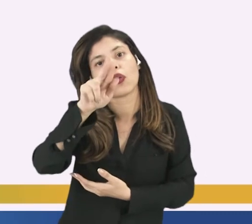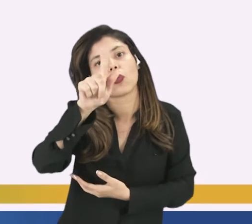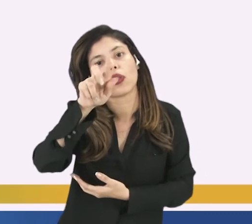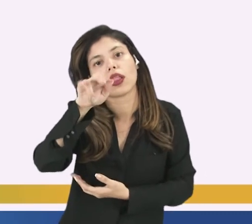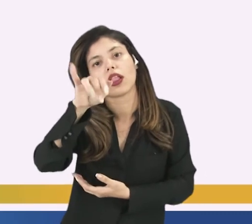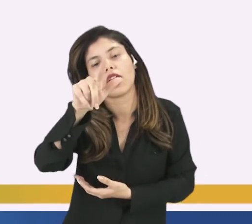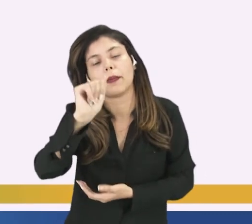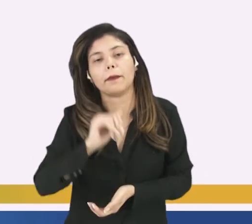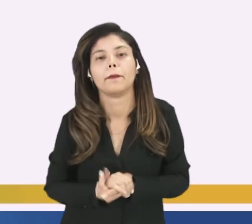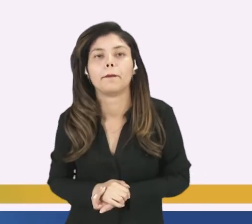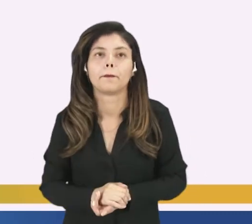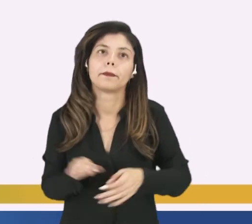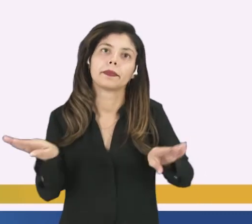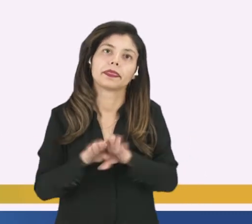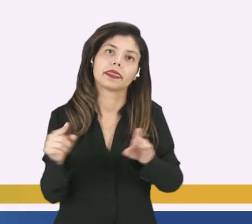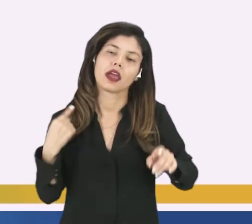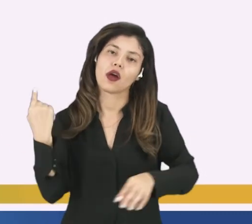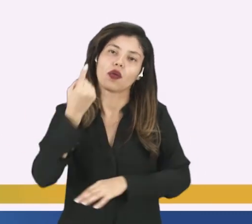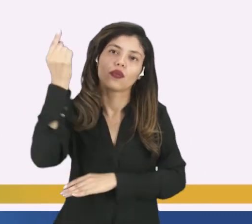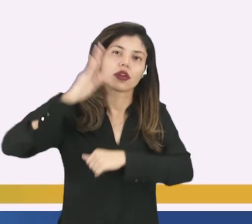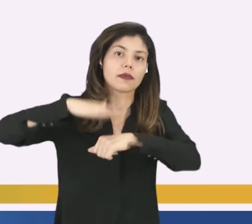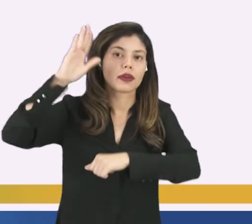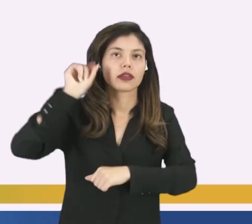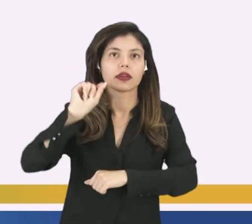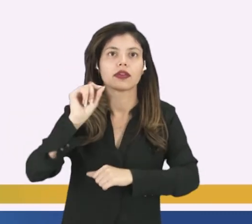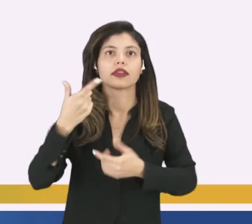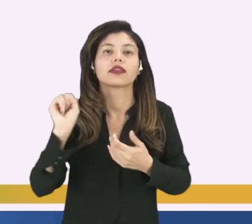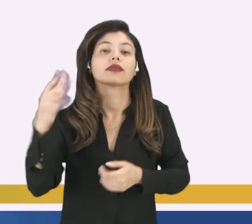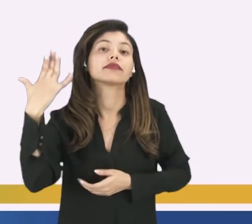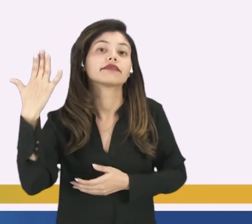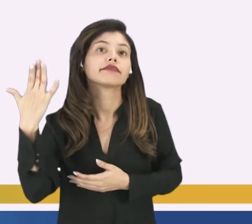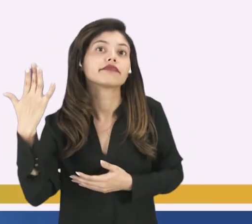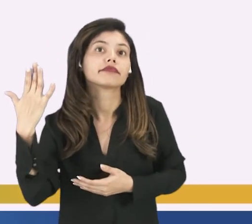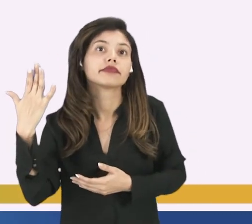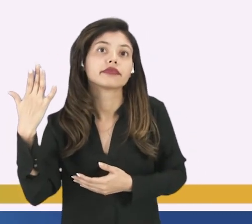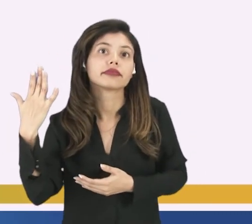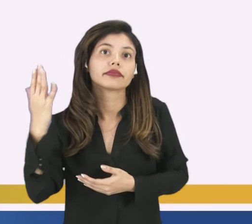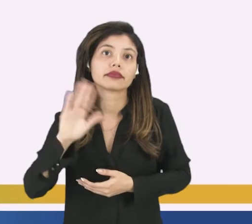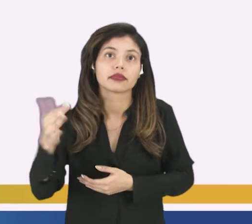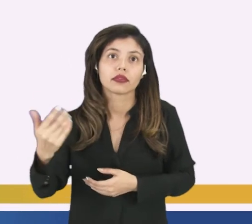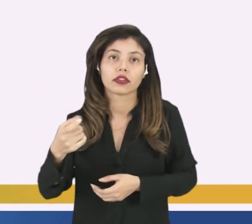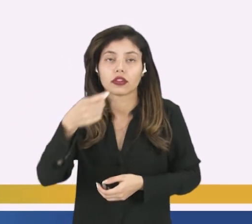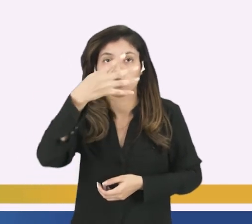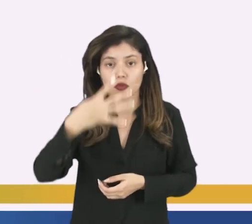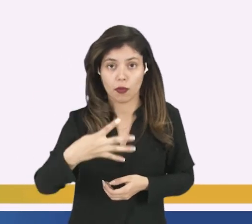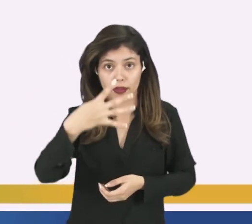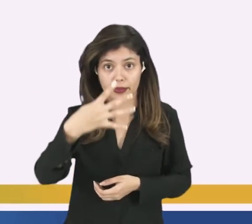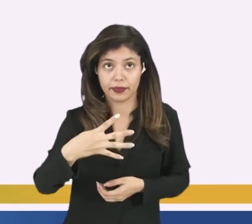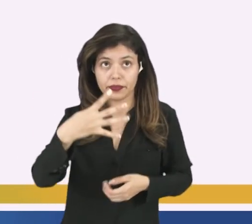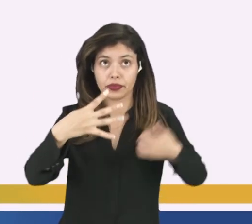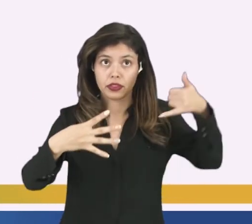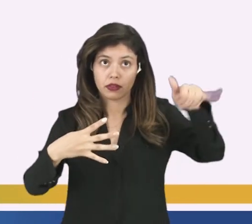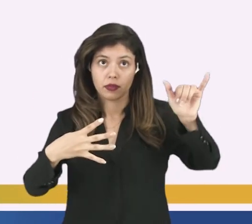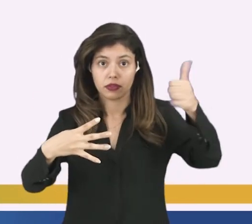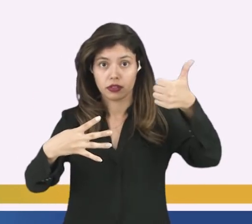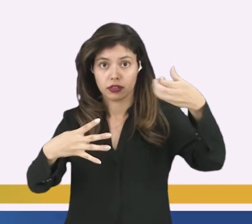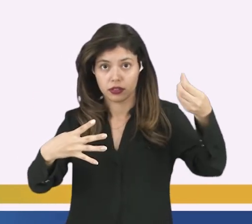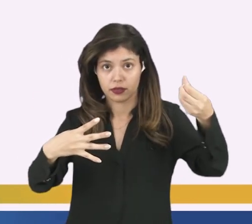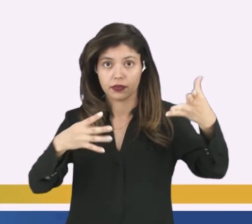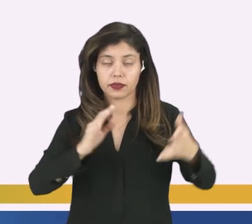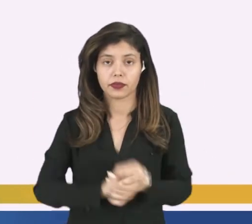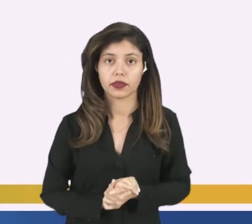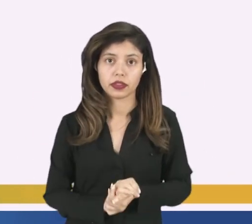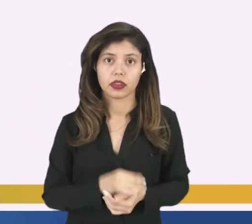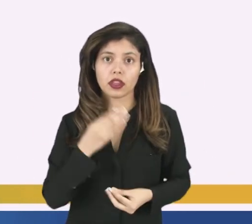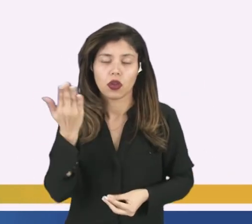coeficiente angular. Então, e a altura máxima acontece aqui, ó, quando x é 4 e o y